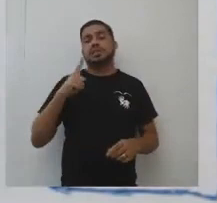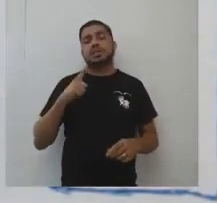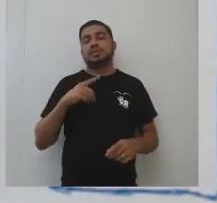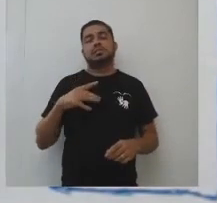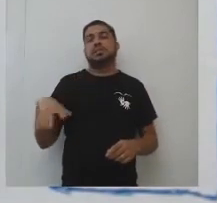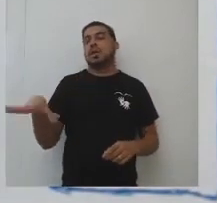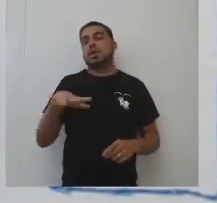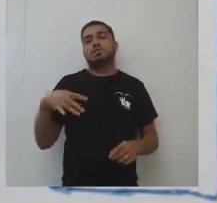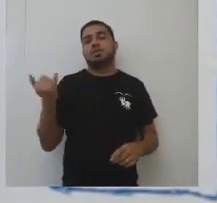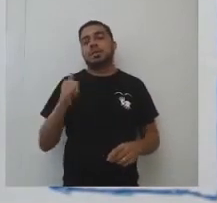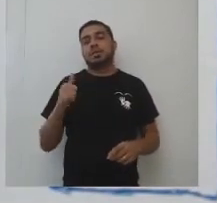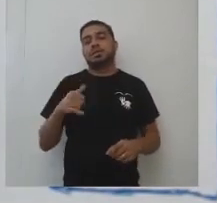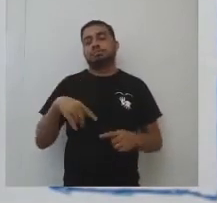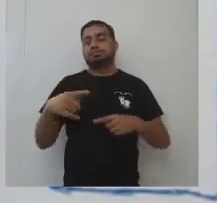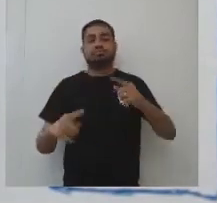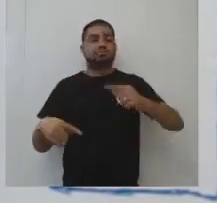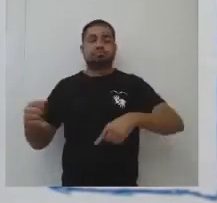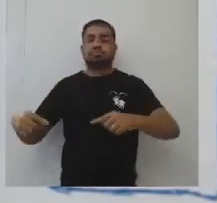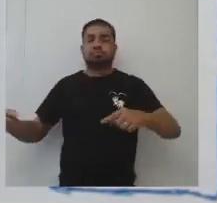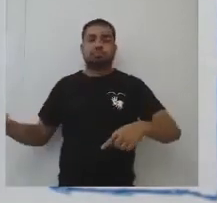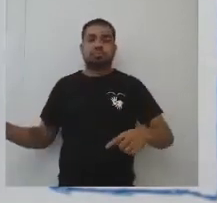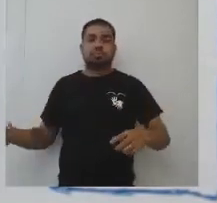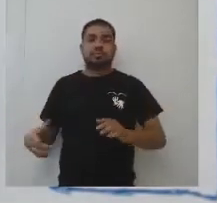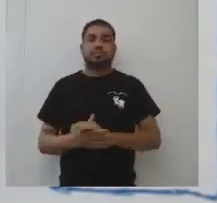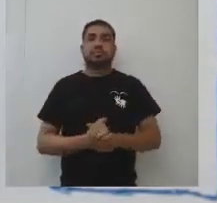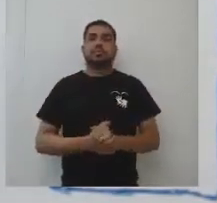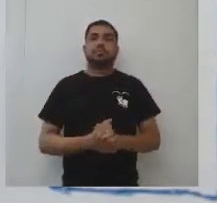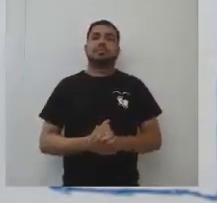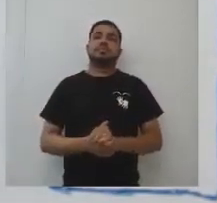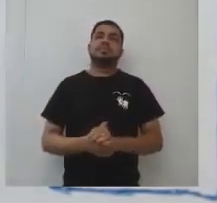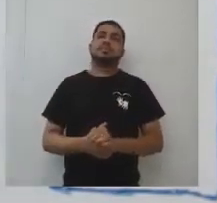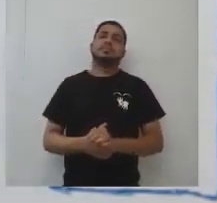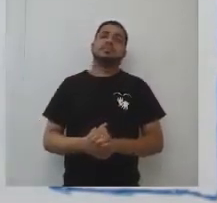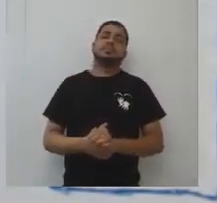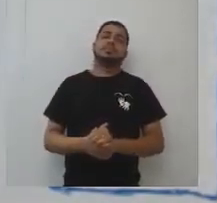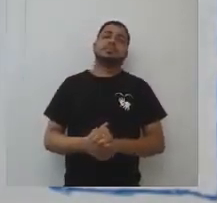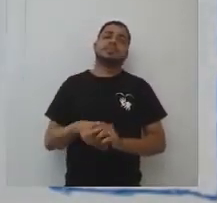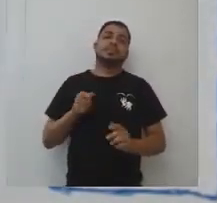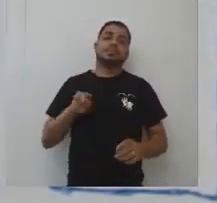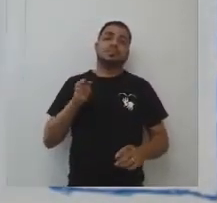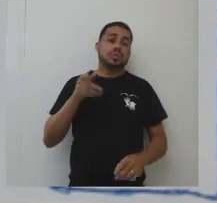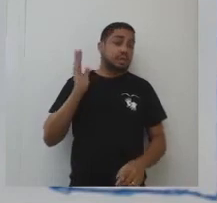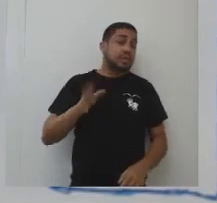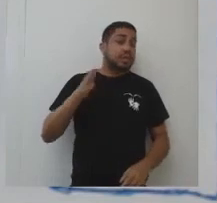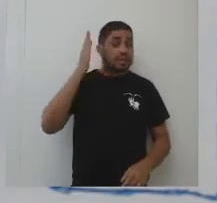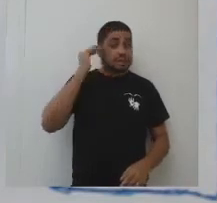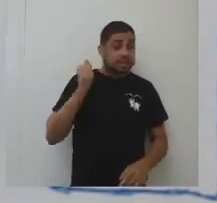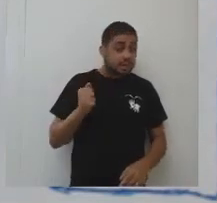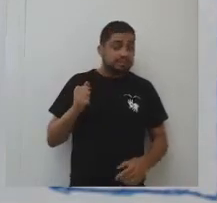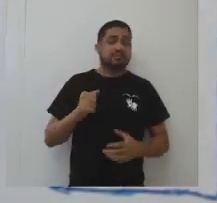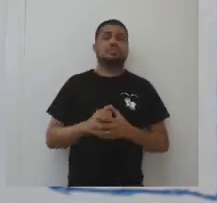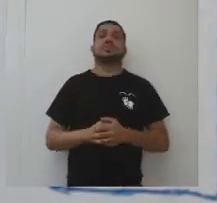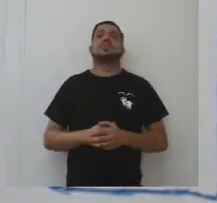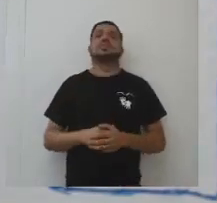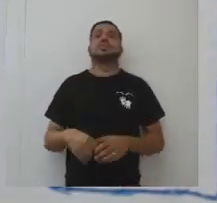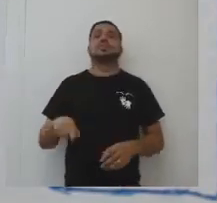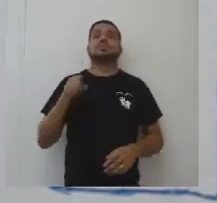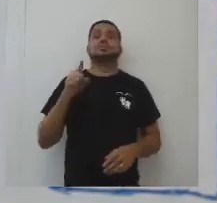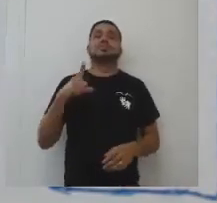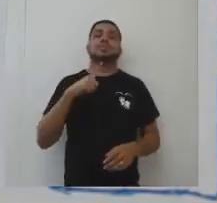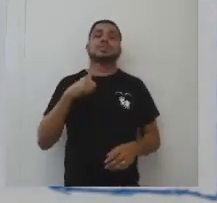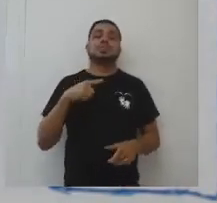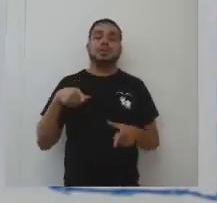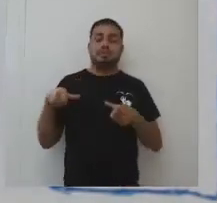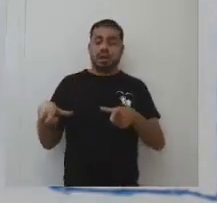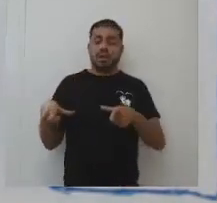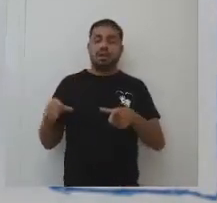elétrico assim, disforme, desse jeito, campo elétrico. Tu já sabe que aqui tem uma